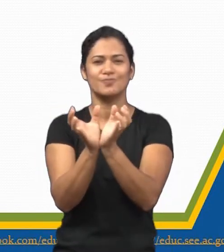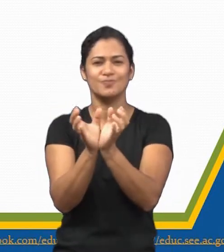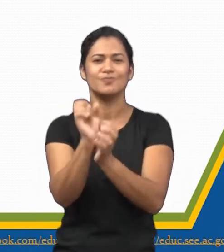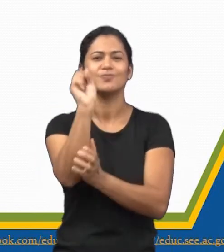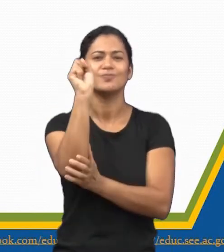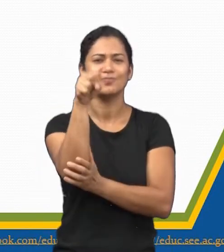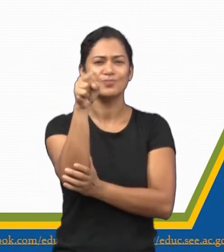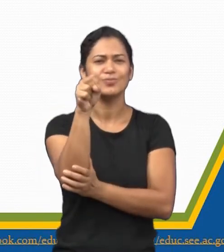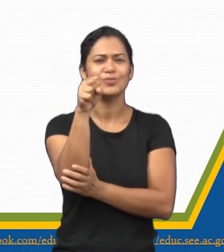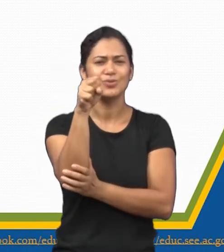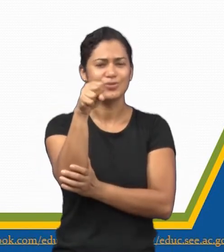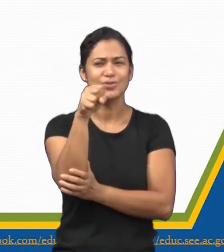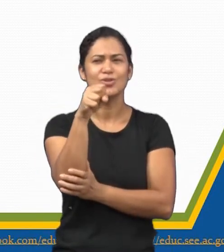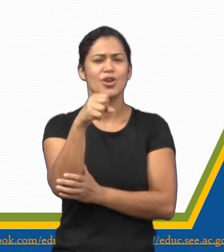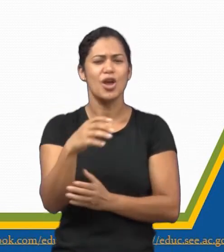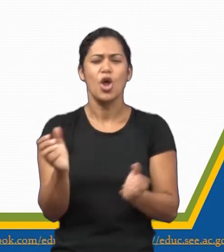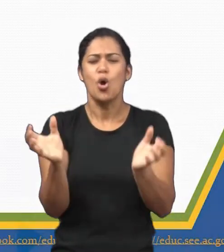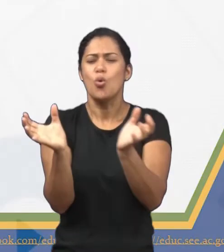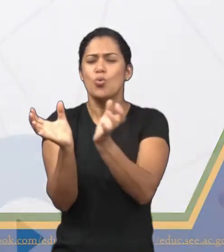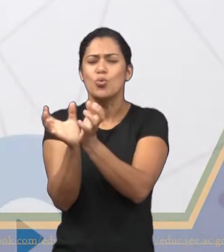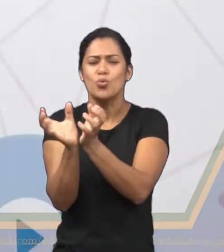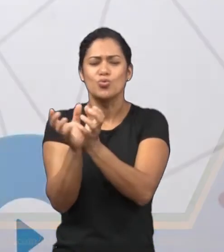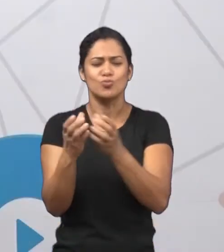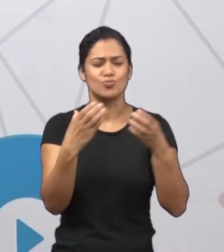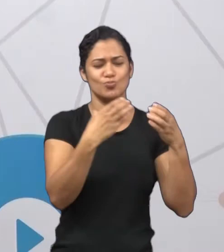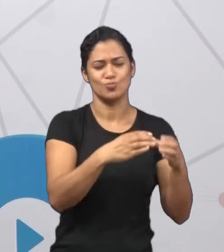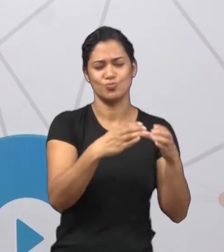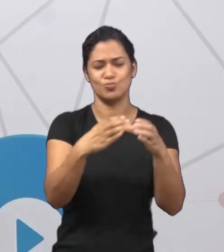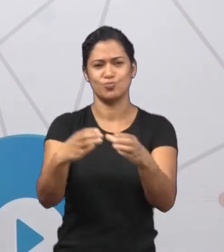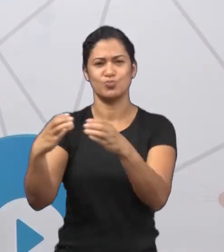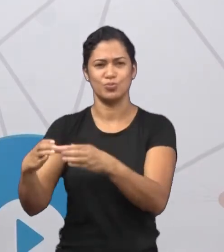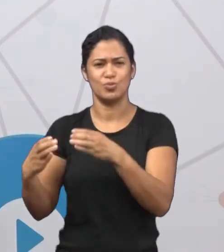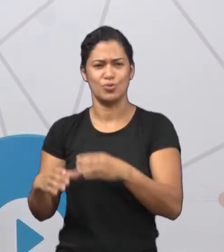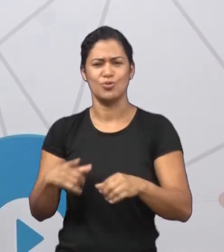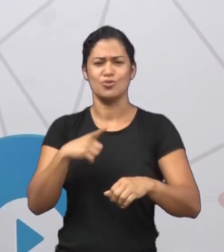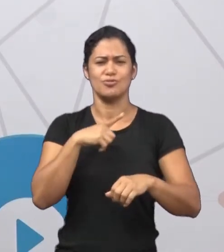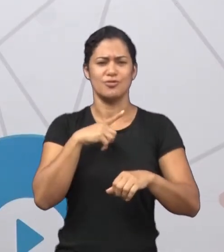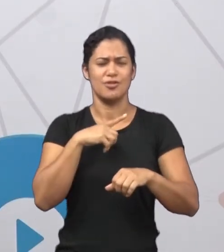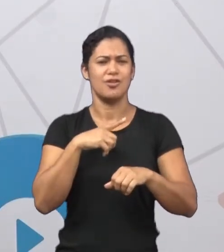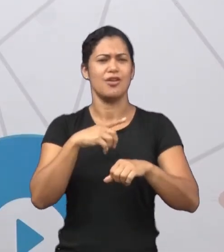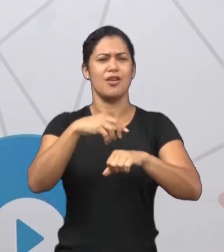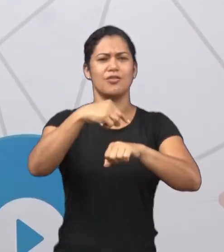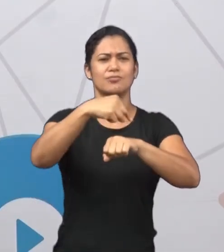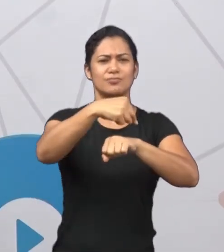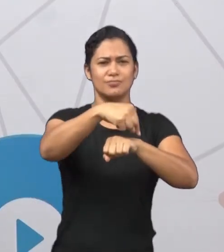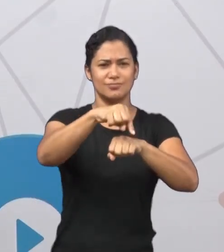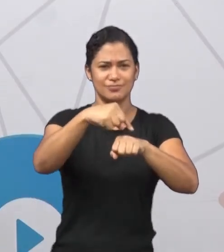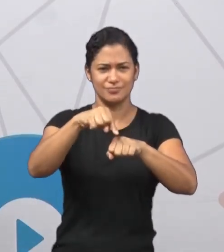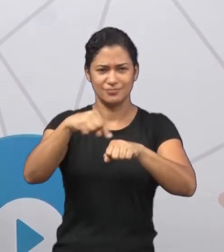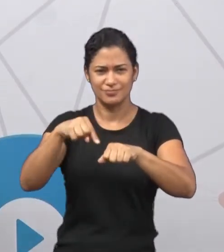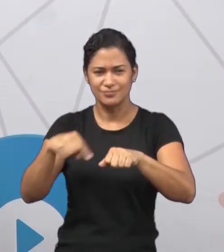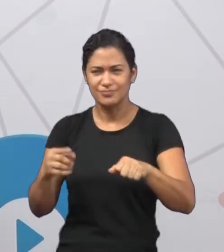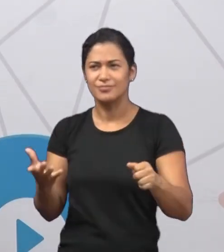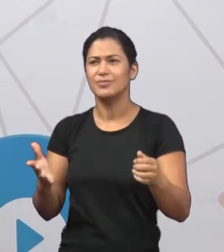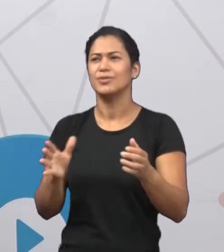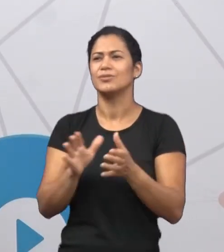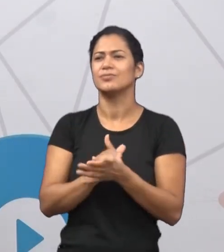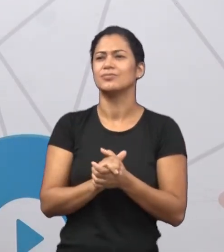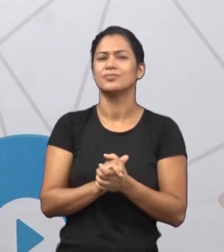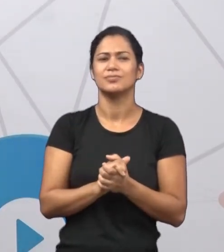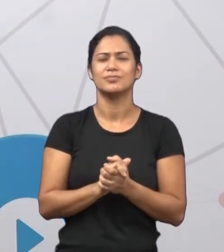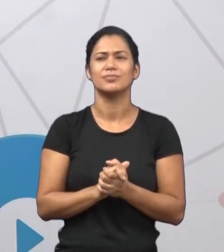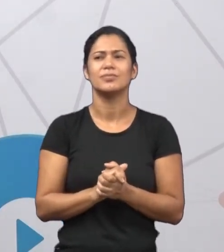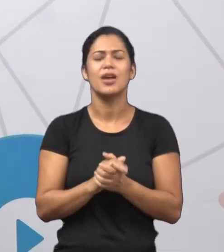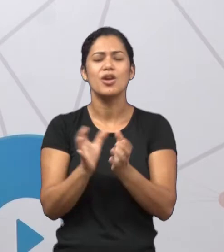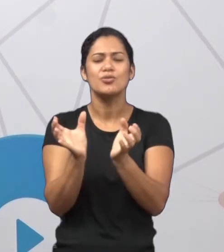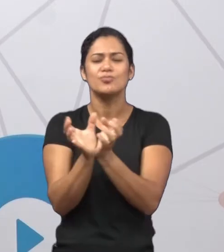é a junção de todos os bairros e todos os municípios, né? No caso, a cidade é todos os bairros. Todos os bairros vão formar o quê?